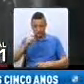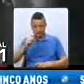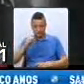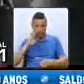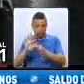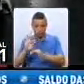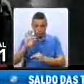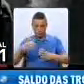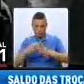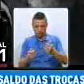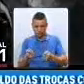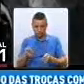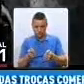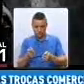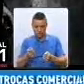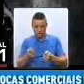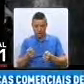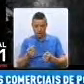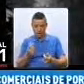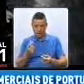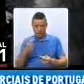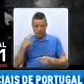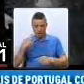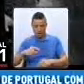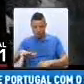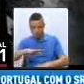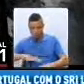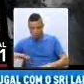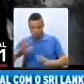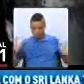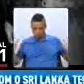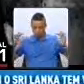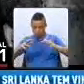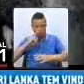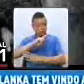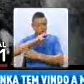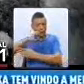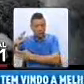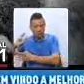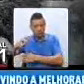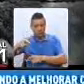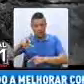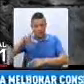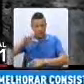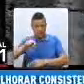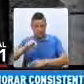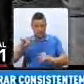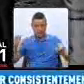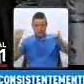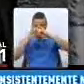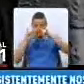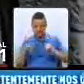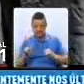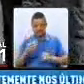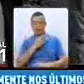vez que nesta altura é um local de grande atração turística, podemos também desta forma internacionalizar o